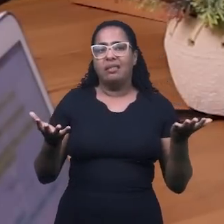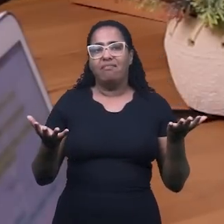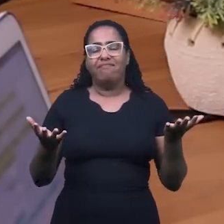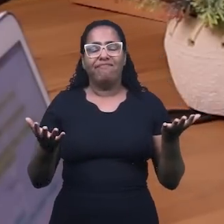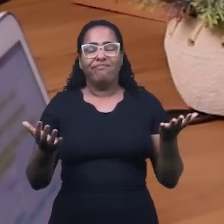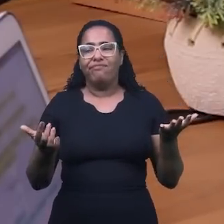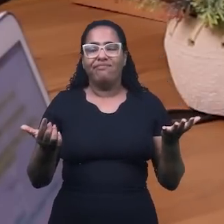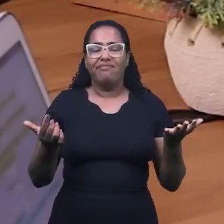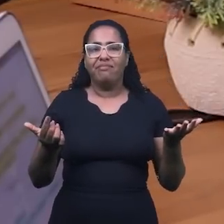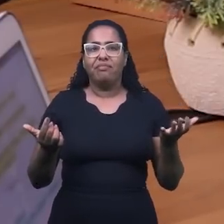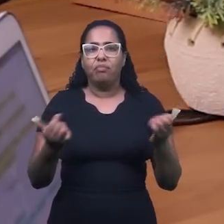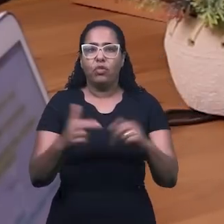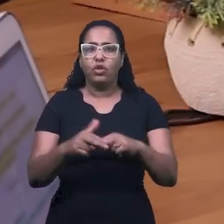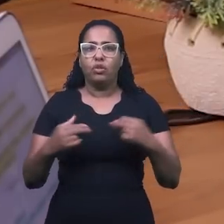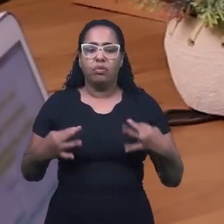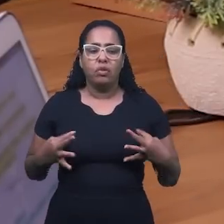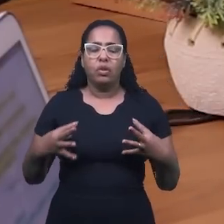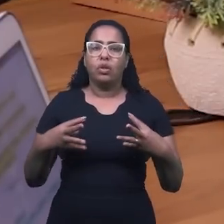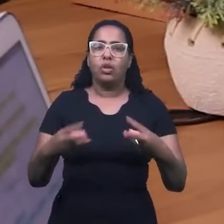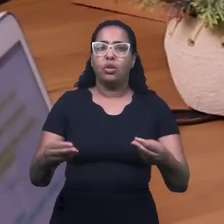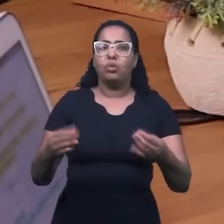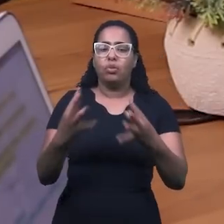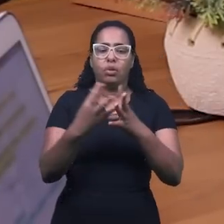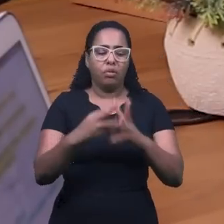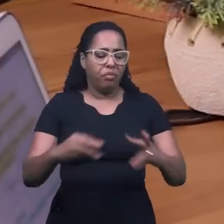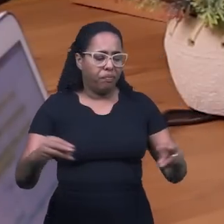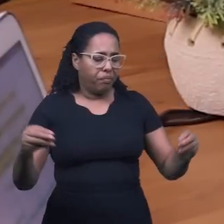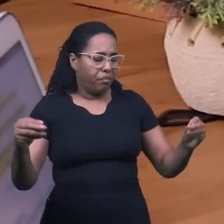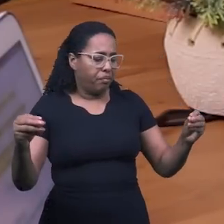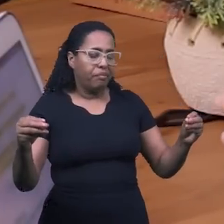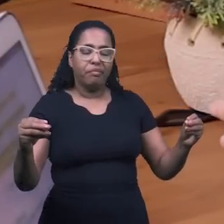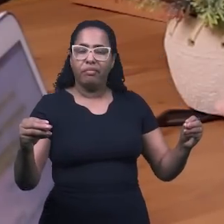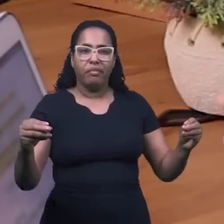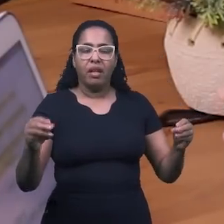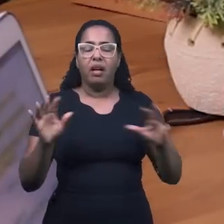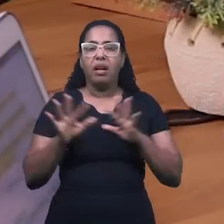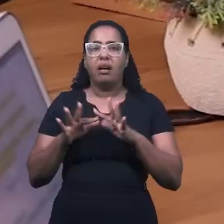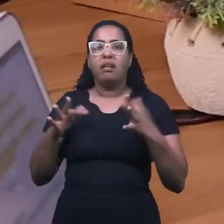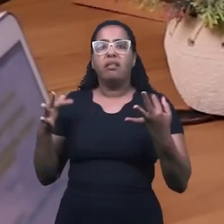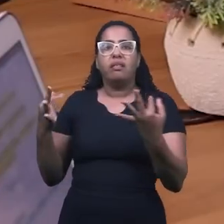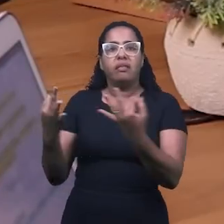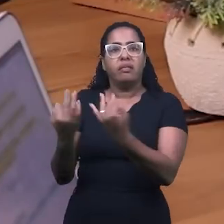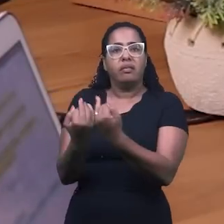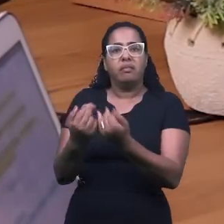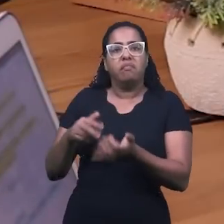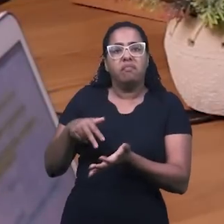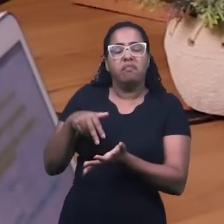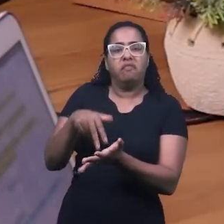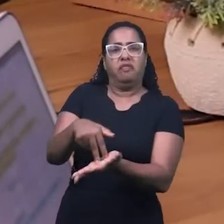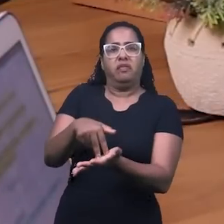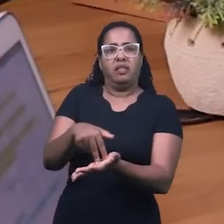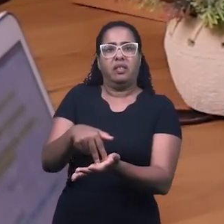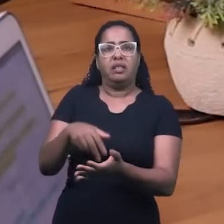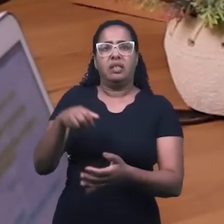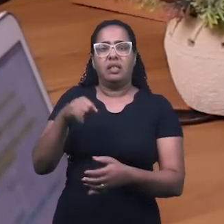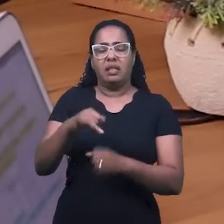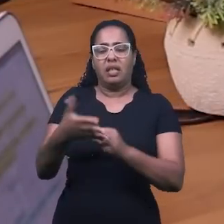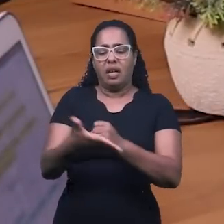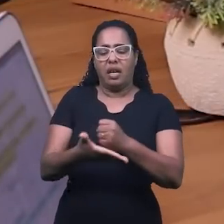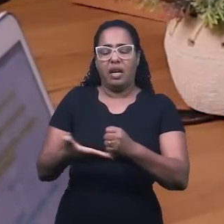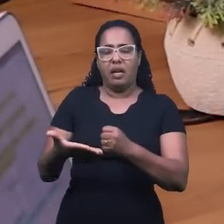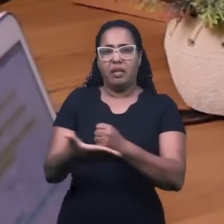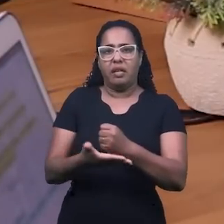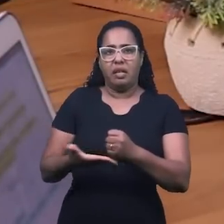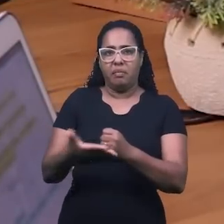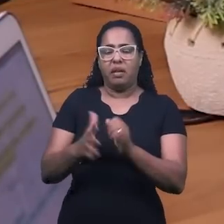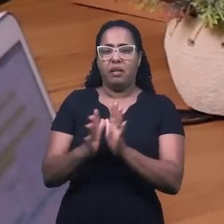Então, não tem, por isso que tudo está se desfazendo, né? Então a família, ela fica firme